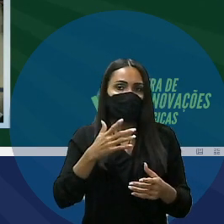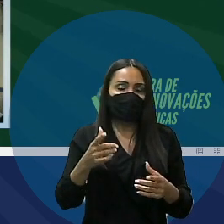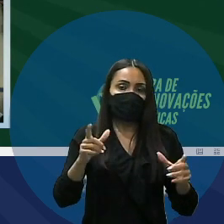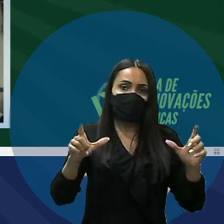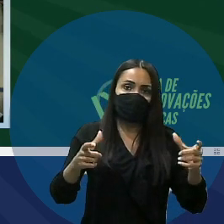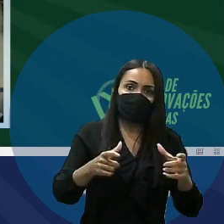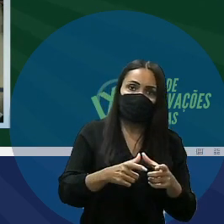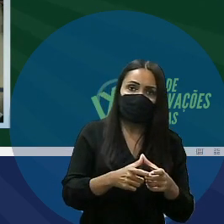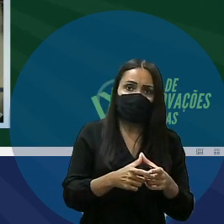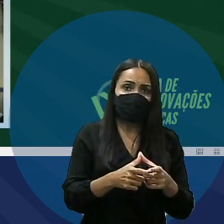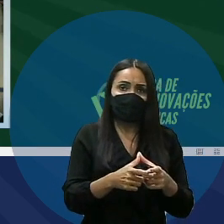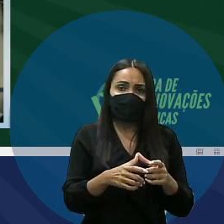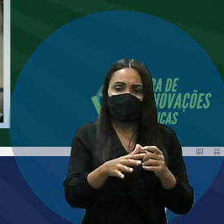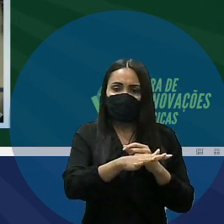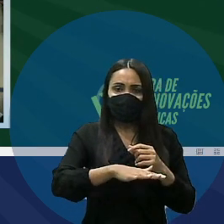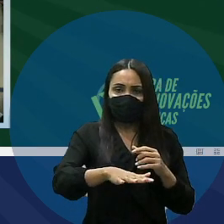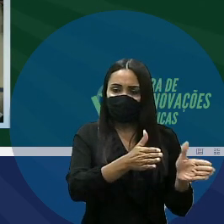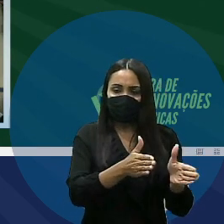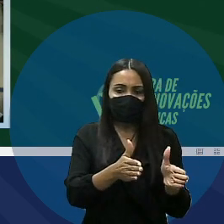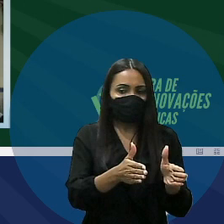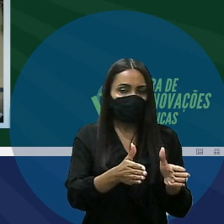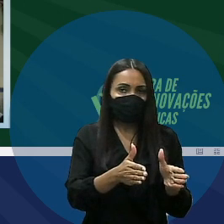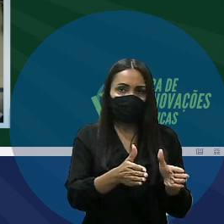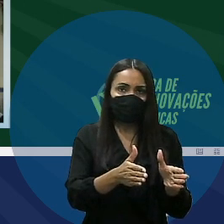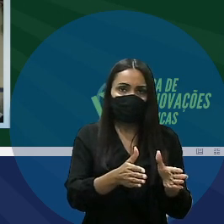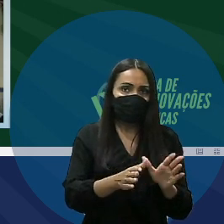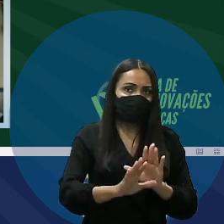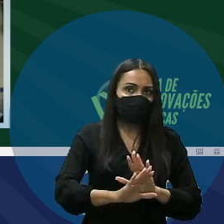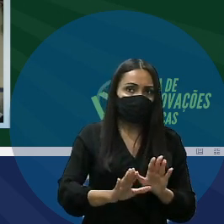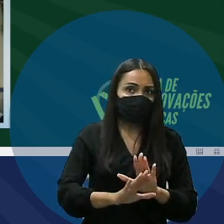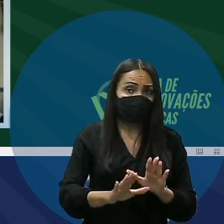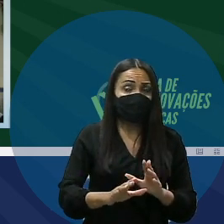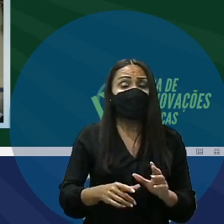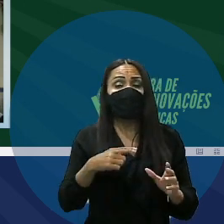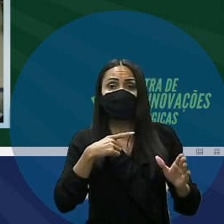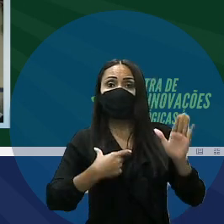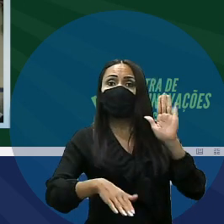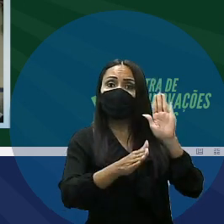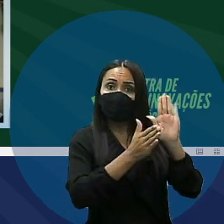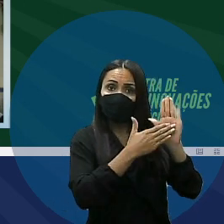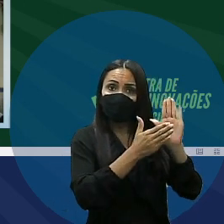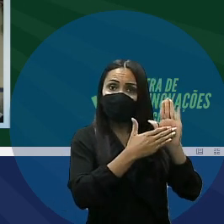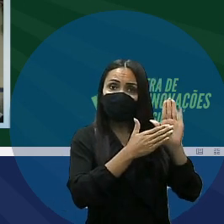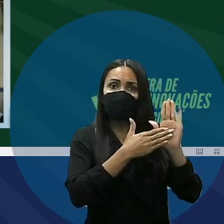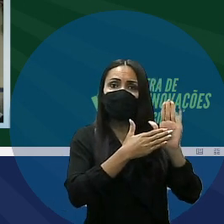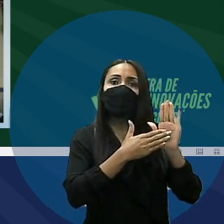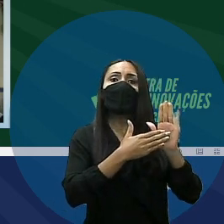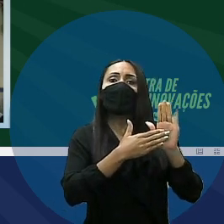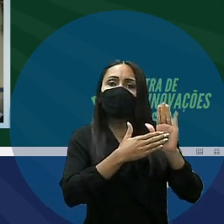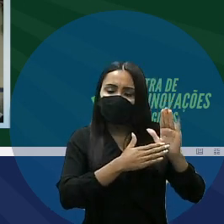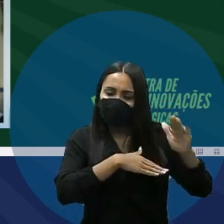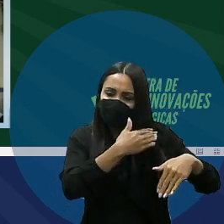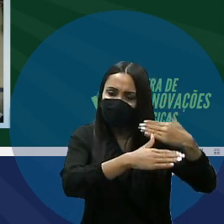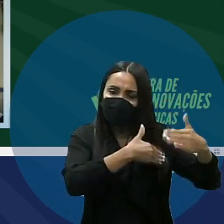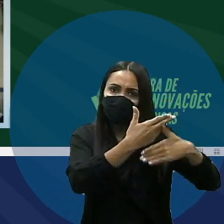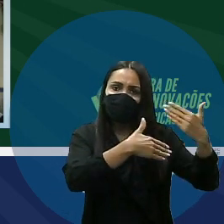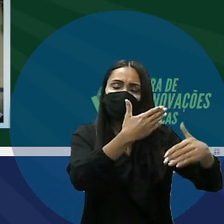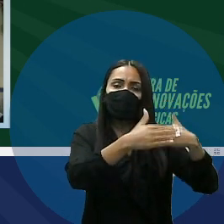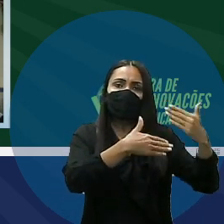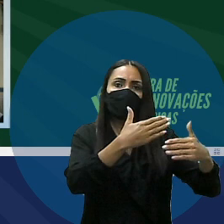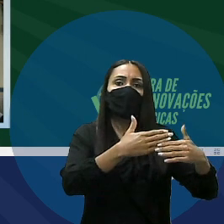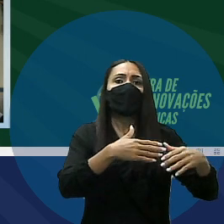momento. Então, a gente também tem o lado da proposta em que potencializa o surgimento de